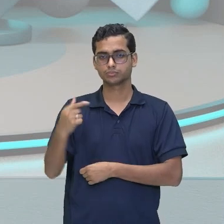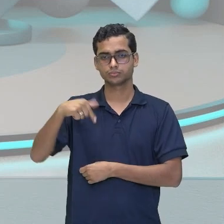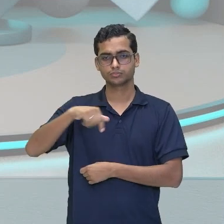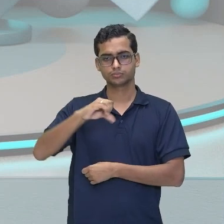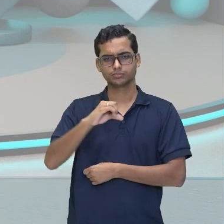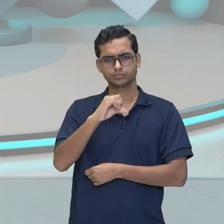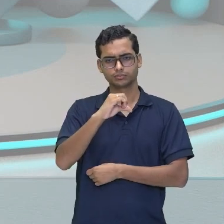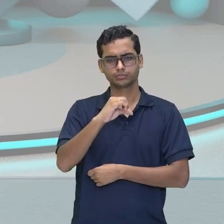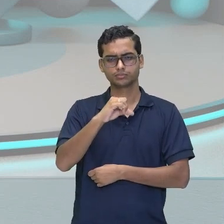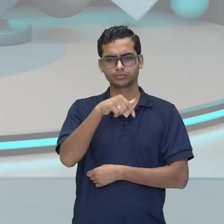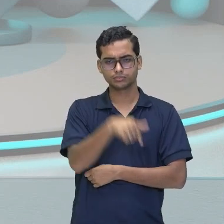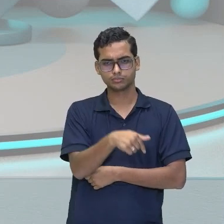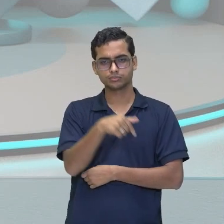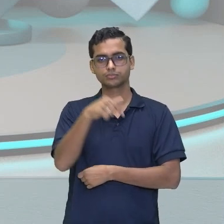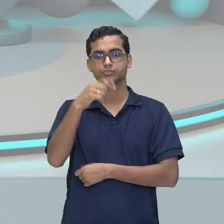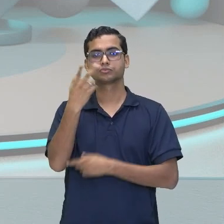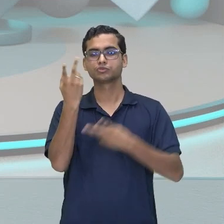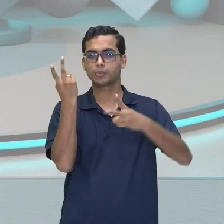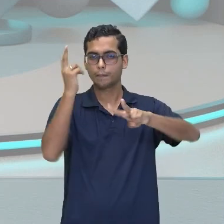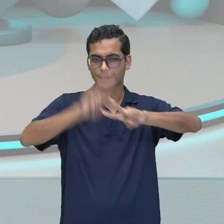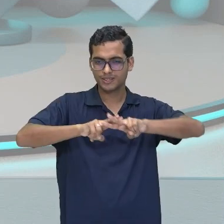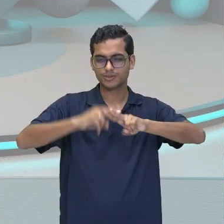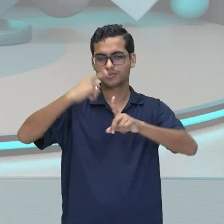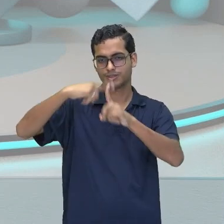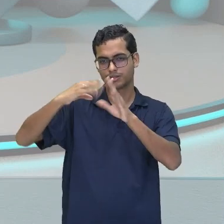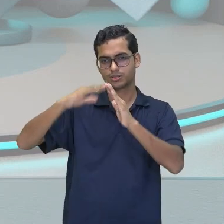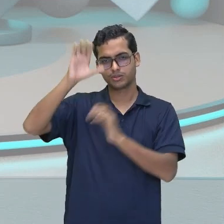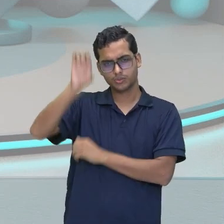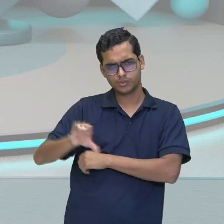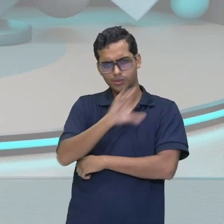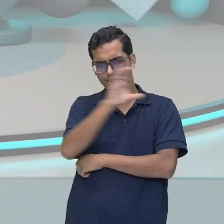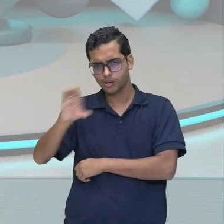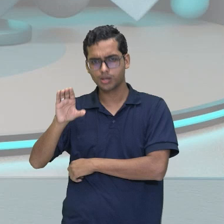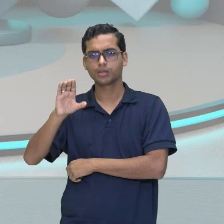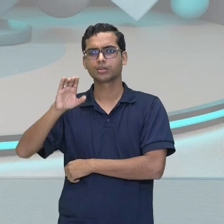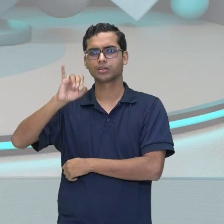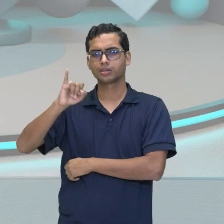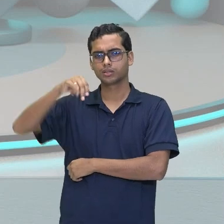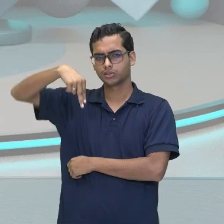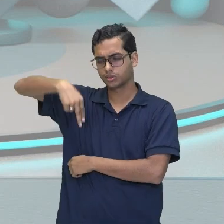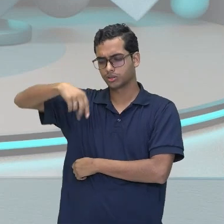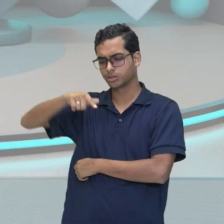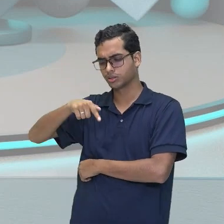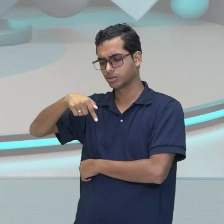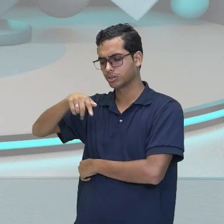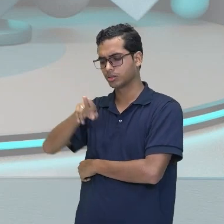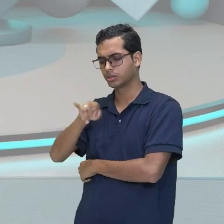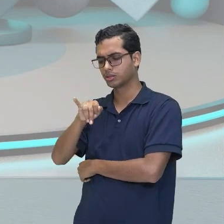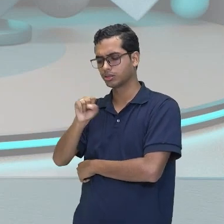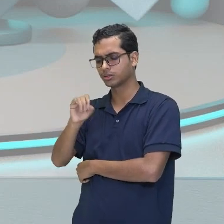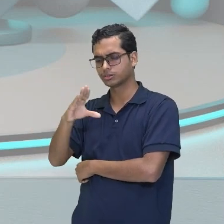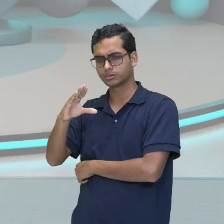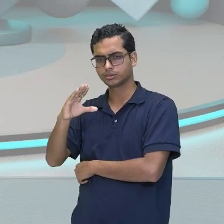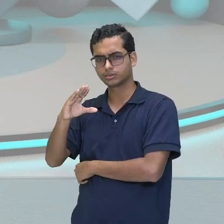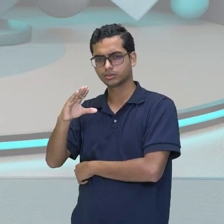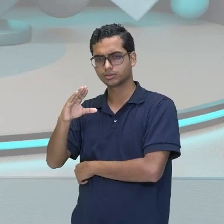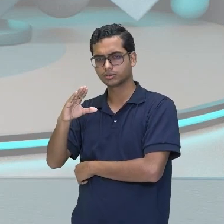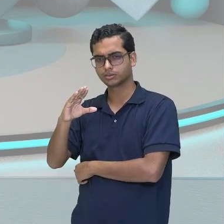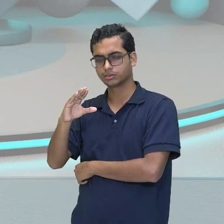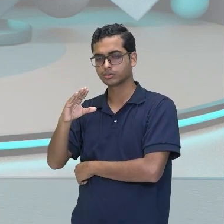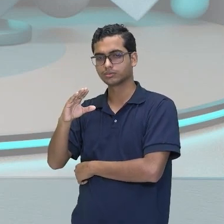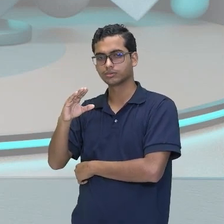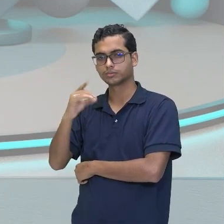foi preso pela Inquisição. Lembra da Inquisição que nós falamos em aulas anteriores? A contra-reforma da